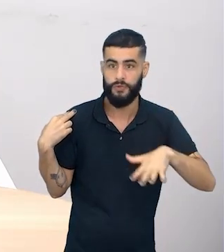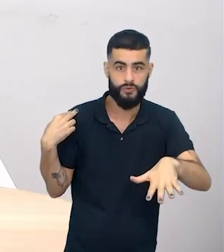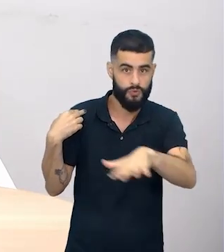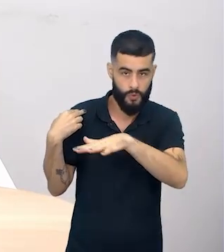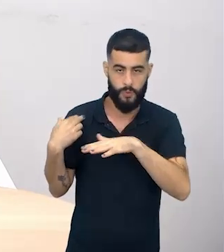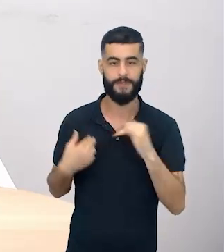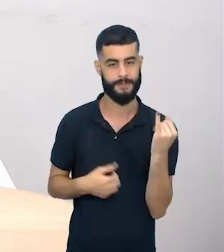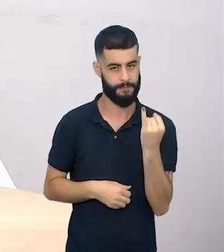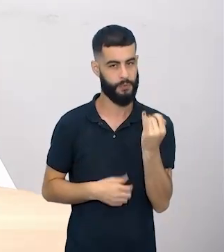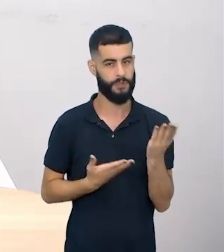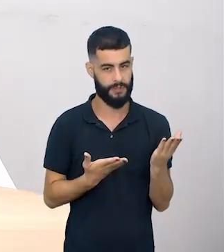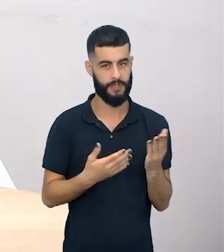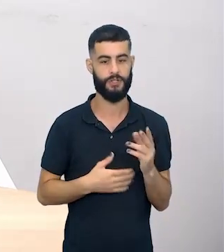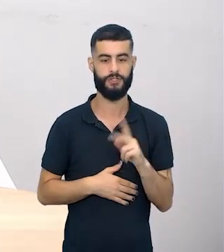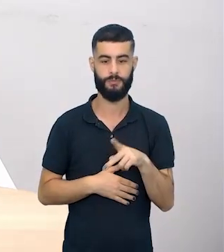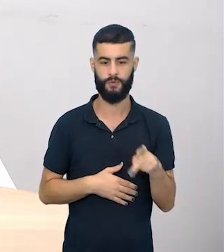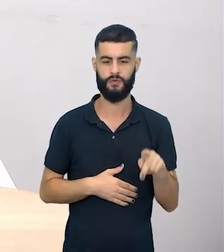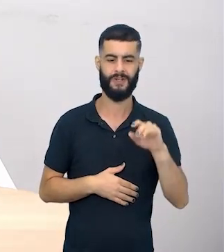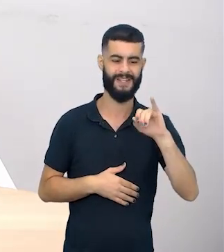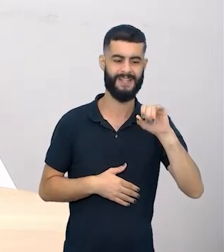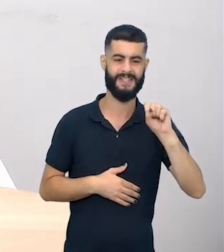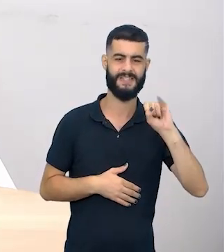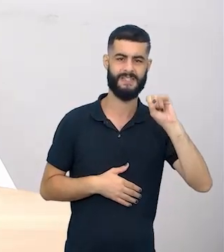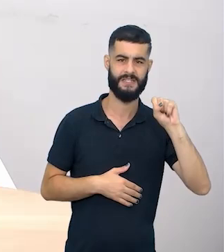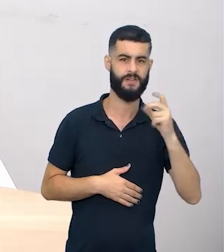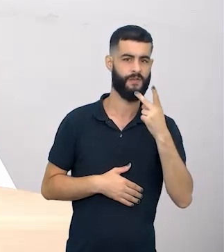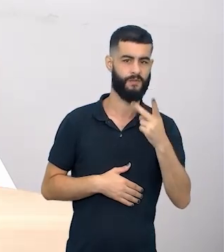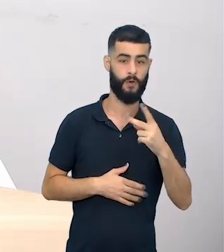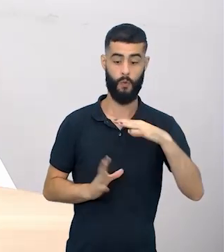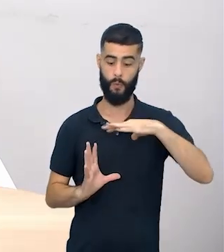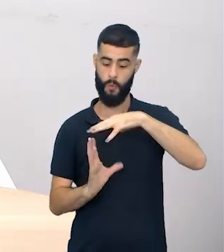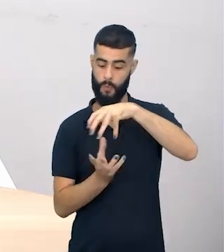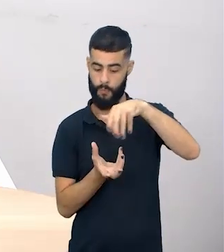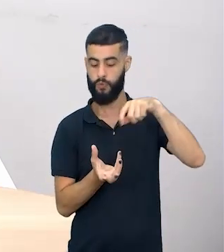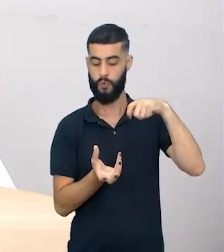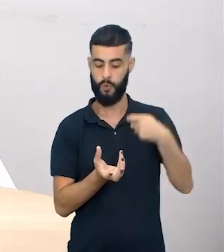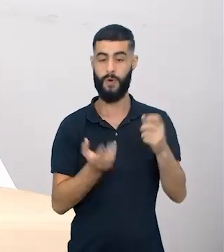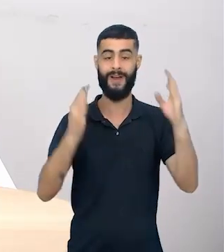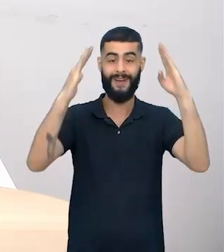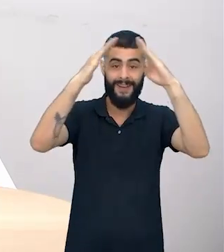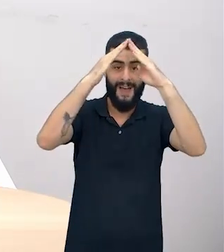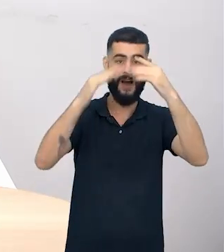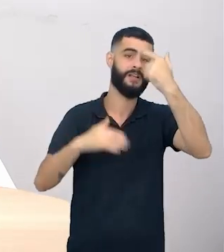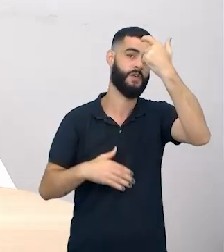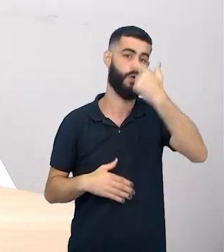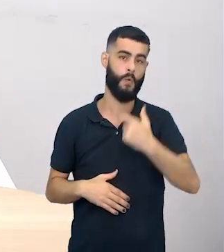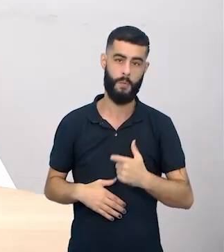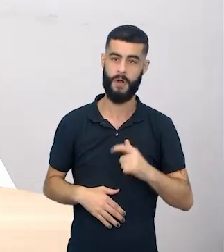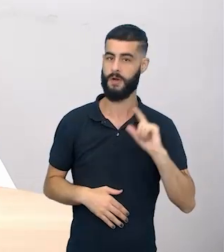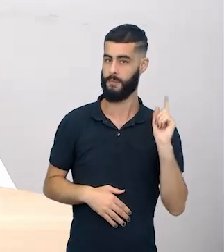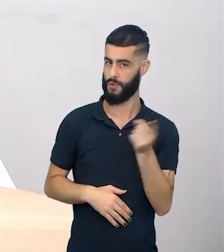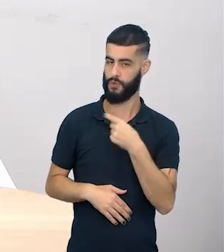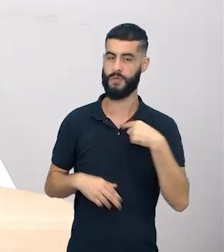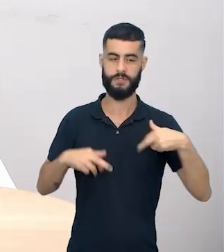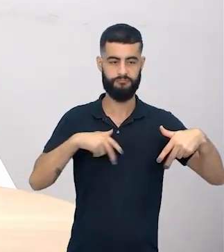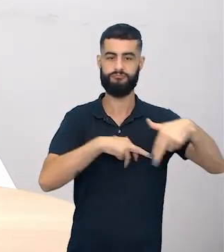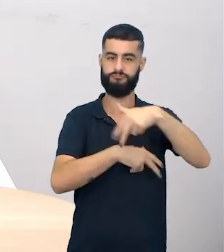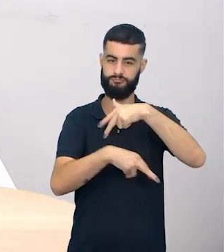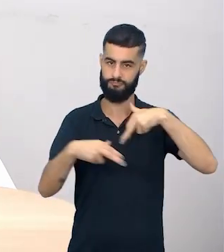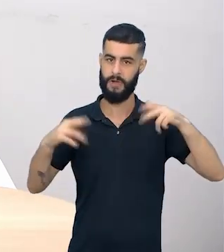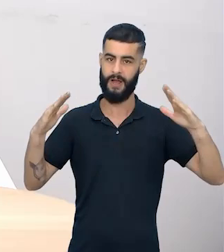mesmo. Professora Isis, o planeta é a casa do ser humano e os demais seres vivos como mordomos dessa